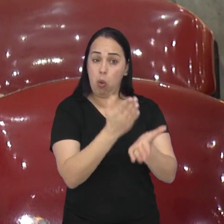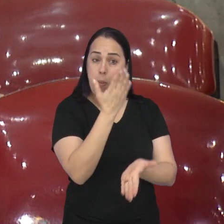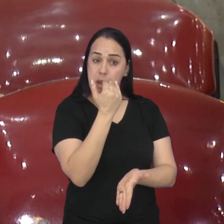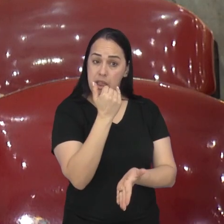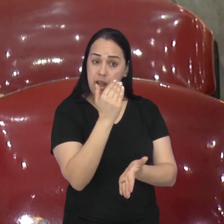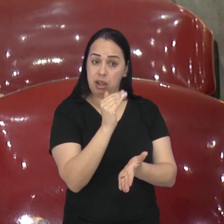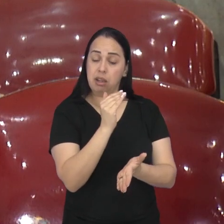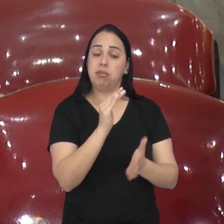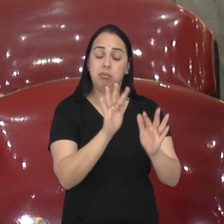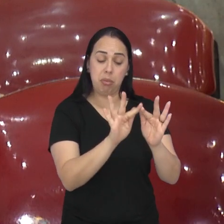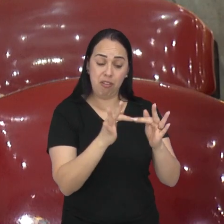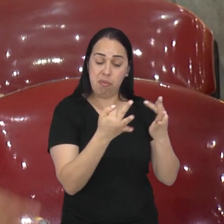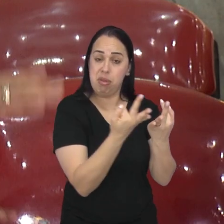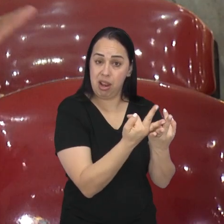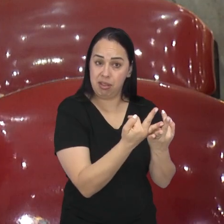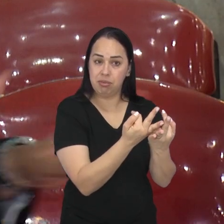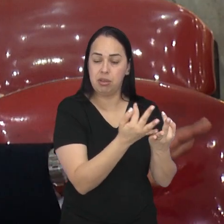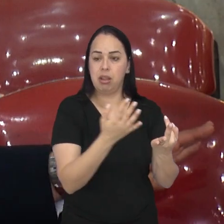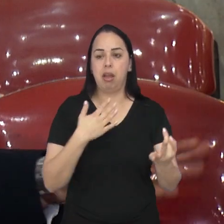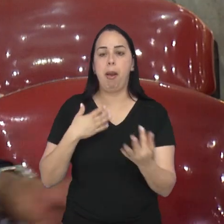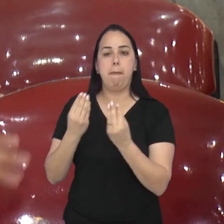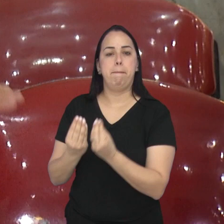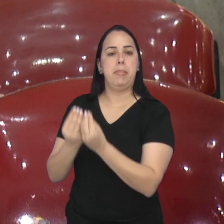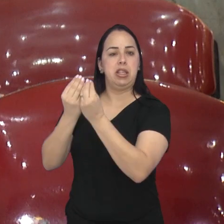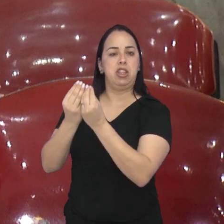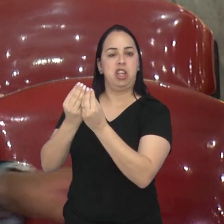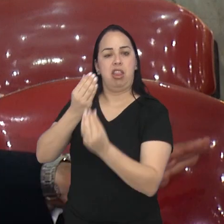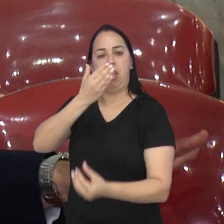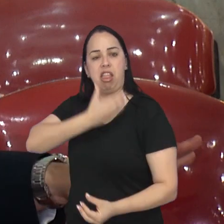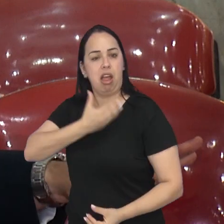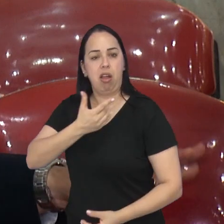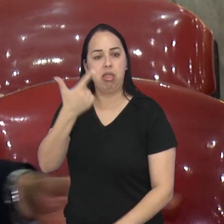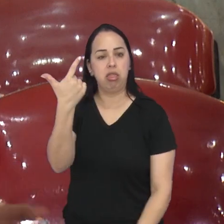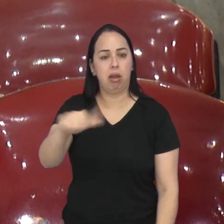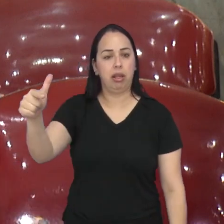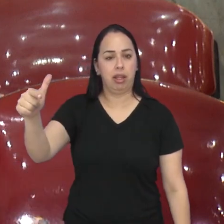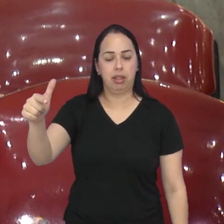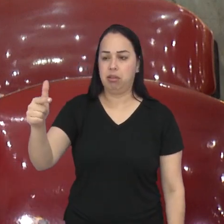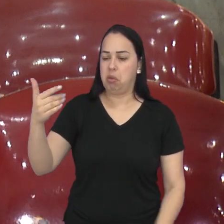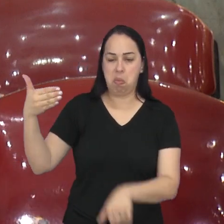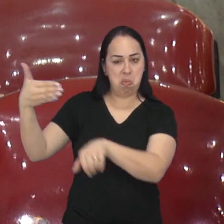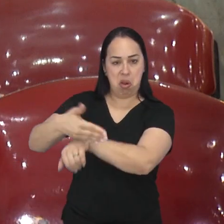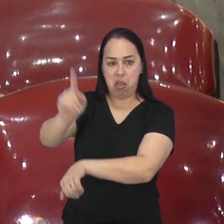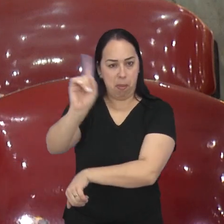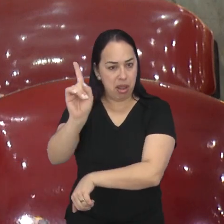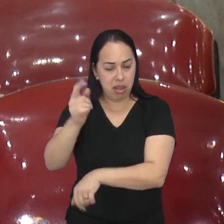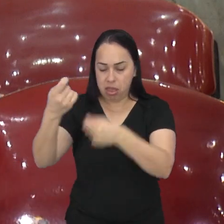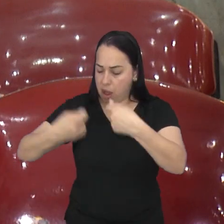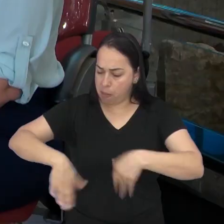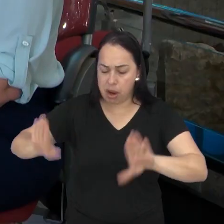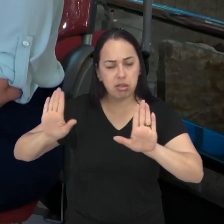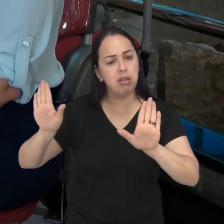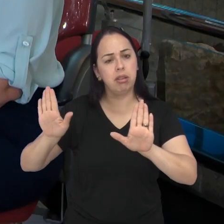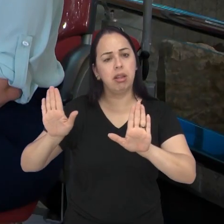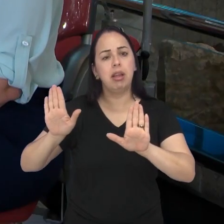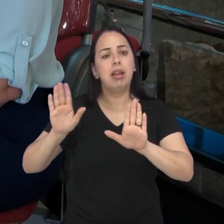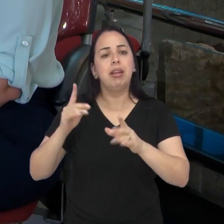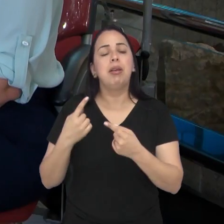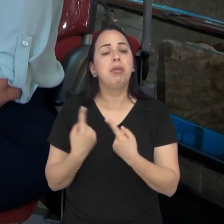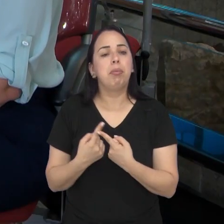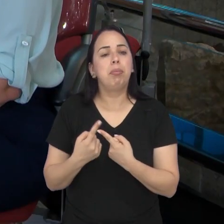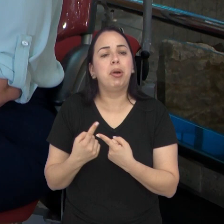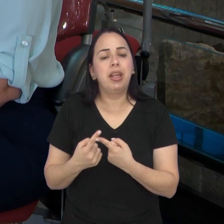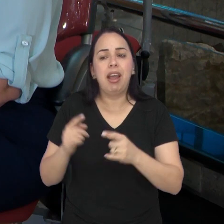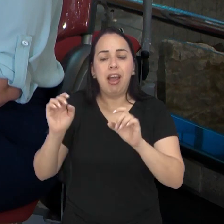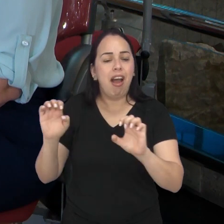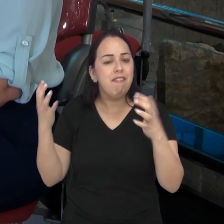mesa, não vai ter missa de Natal, não vai ter nada aqui, nem vem para a igreja. Porque nós não podemos celebrar o Natal